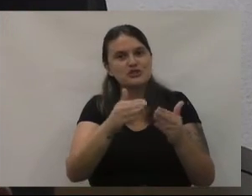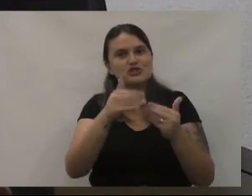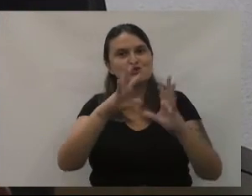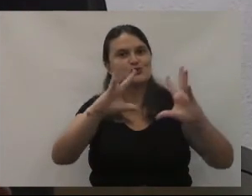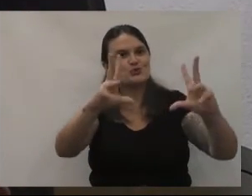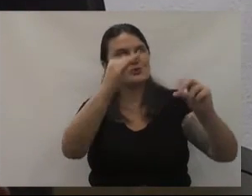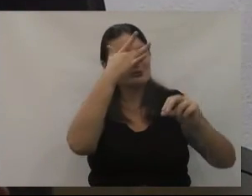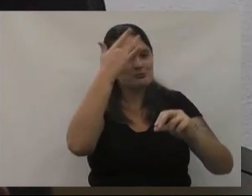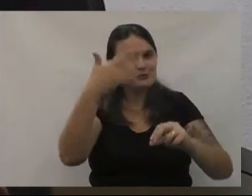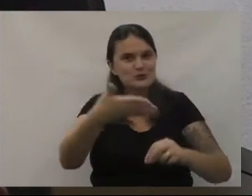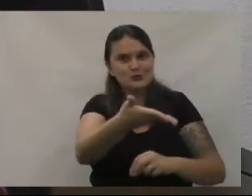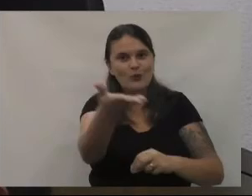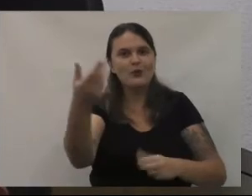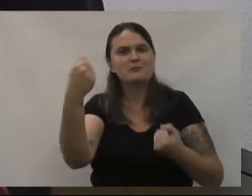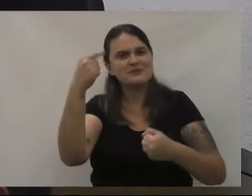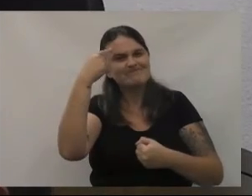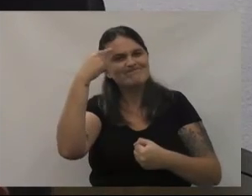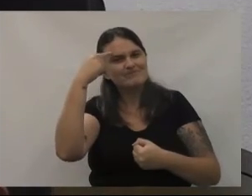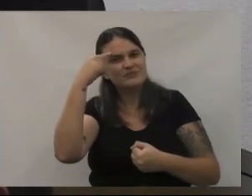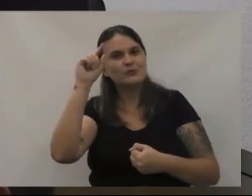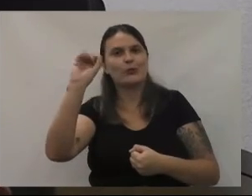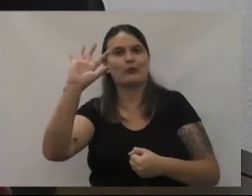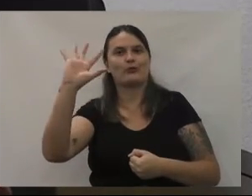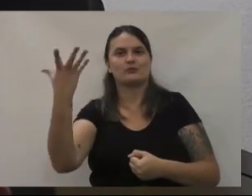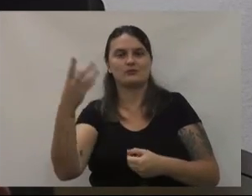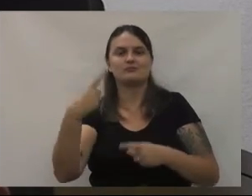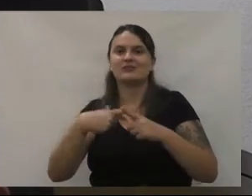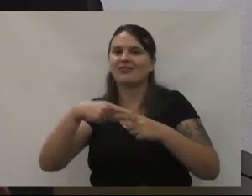que reflitamos sobre essa situação,